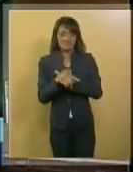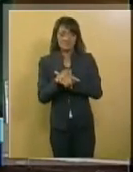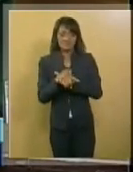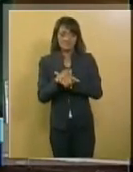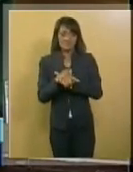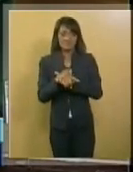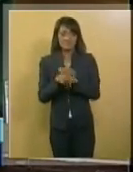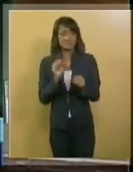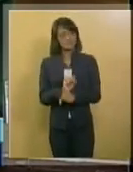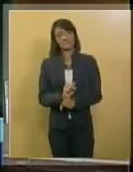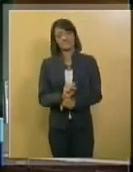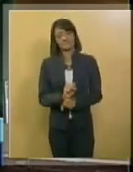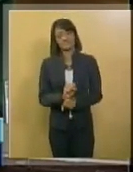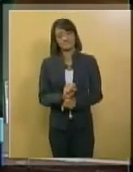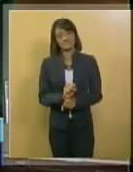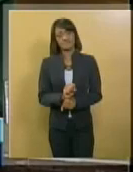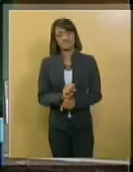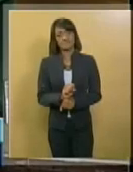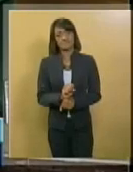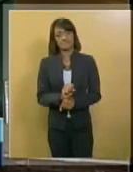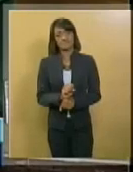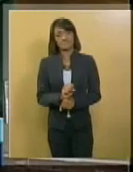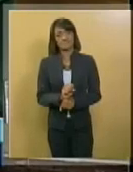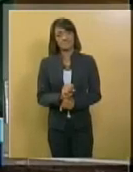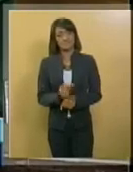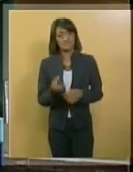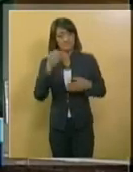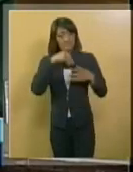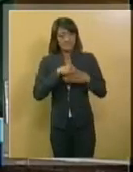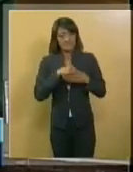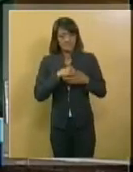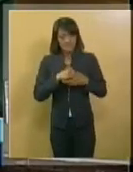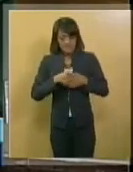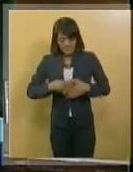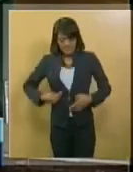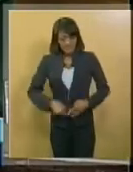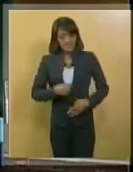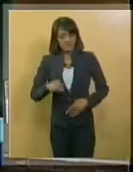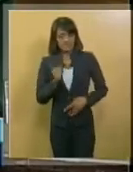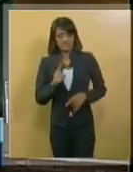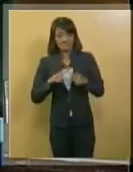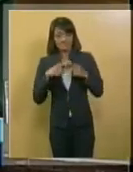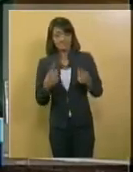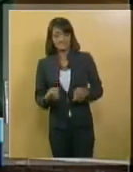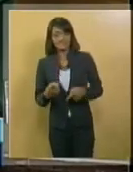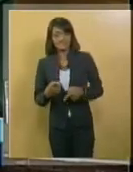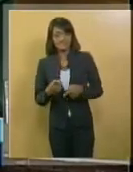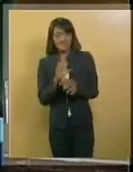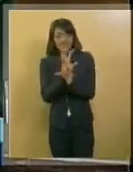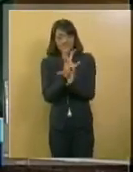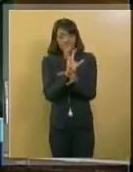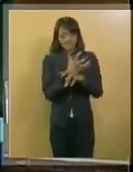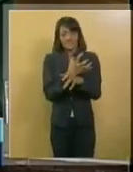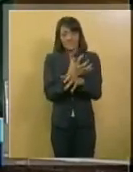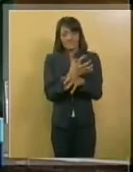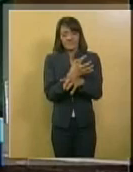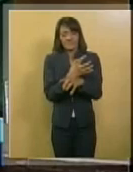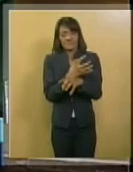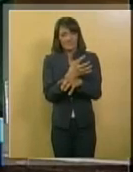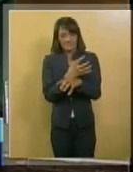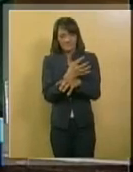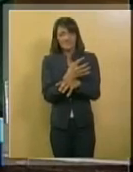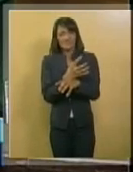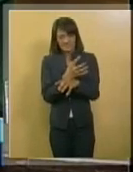É um parasita que mora não nos intestinos nossos, mas na medula óssea e em cada